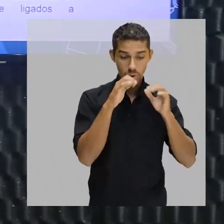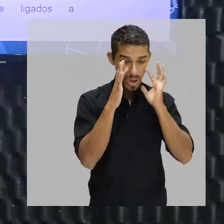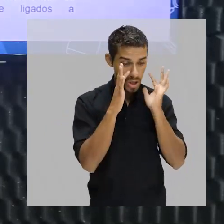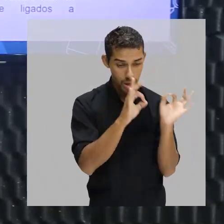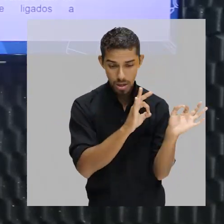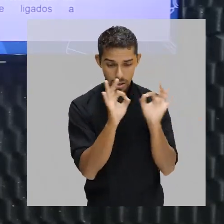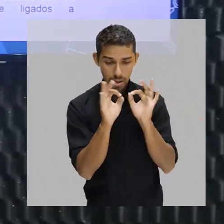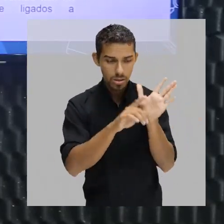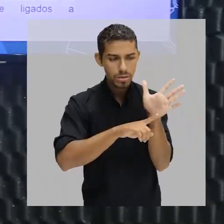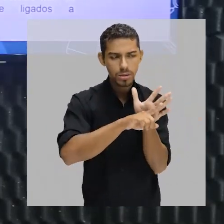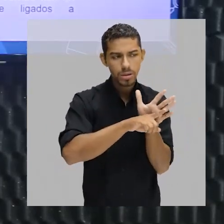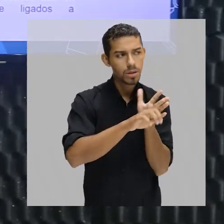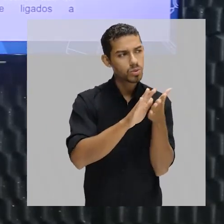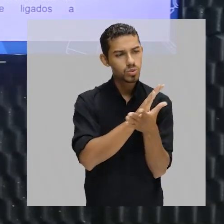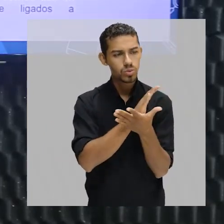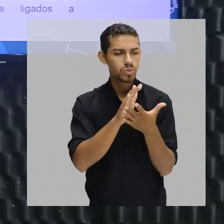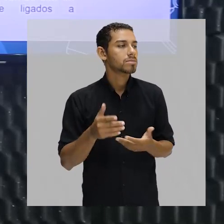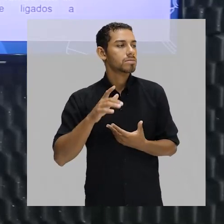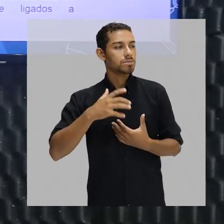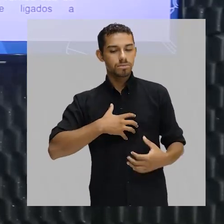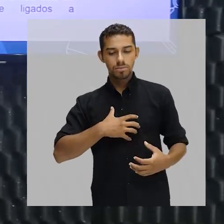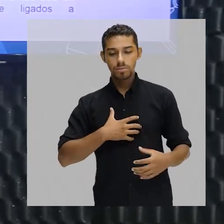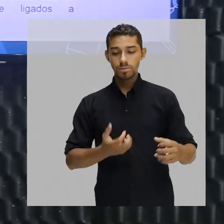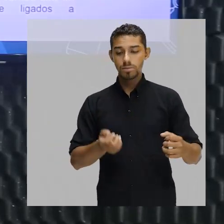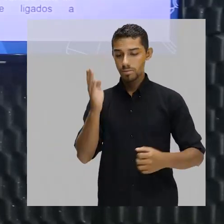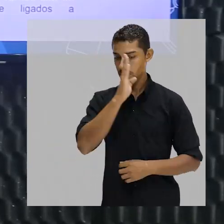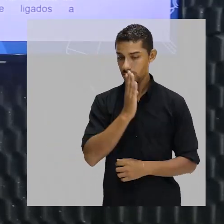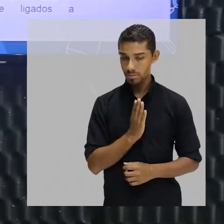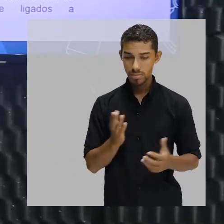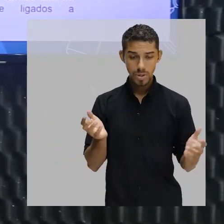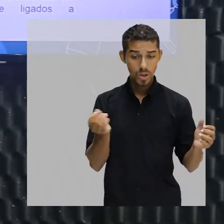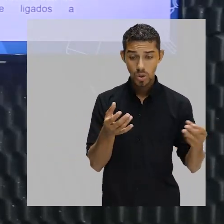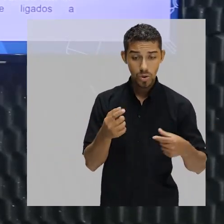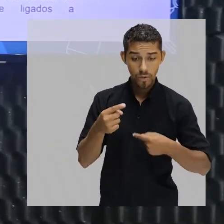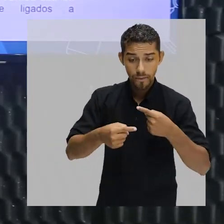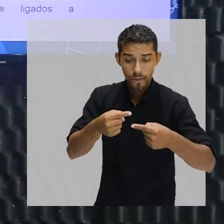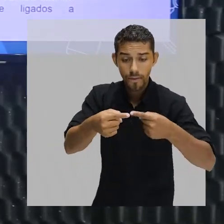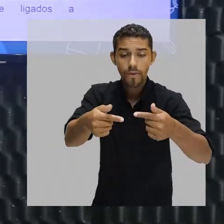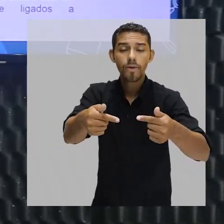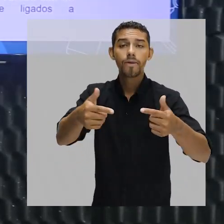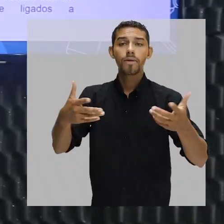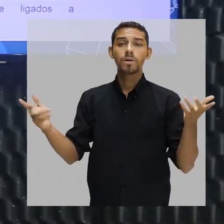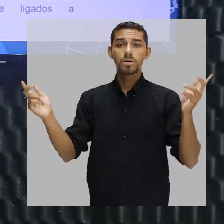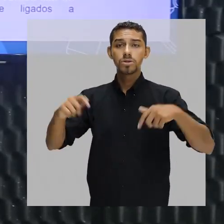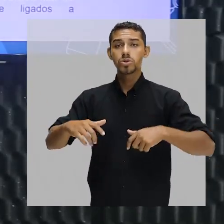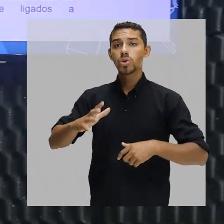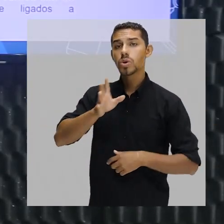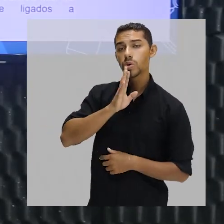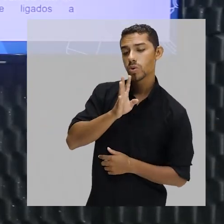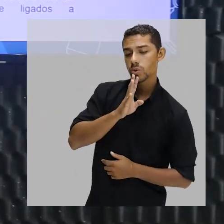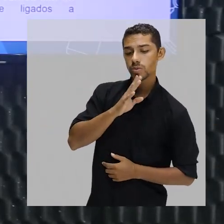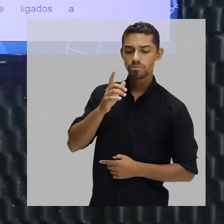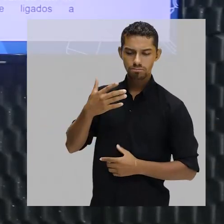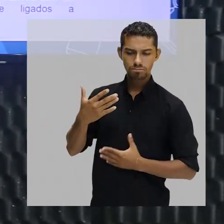ou seja, para a gente reforçar a ideia do nascimento de Cristo. E como eu disse, os pastoris normalmente são ensinados